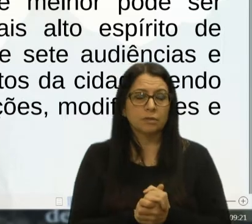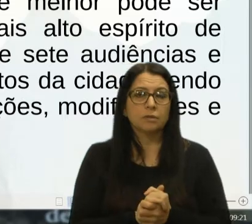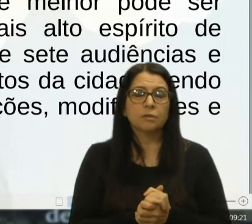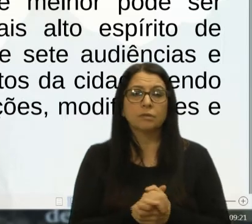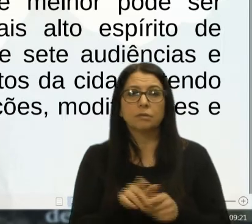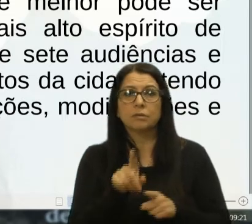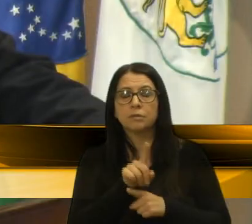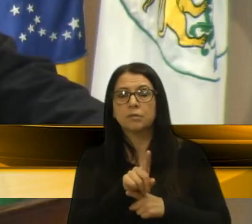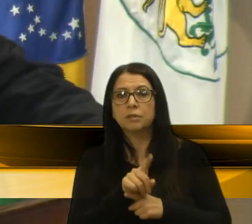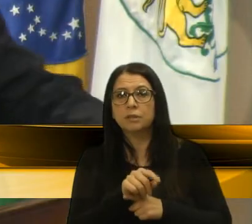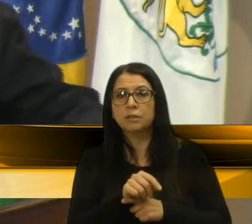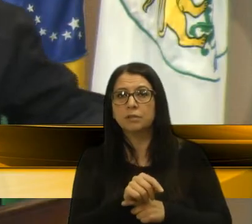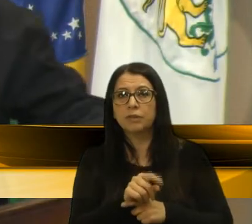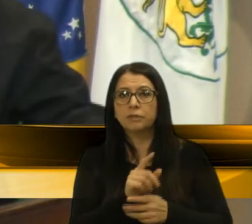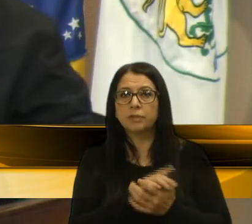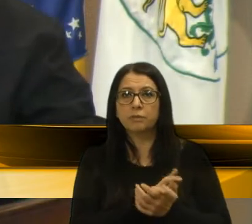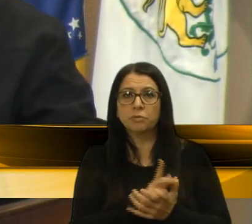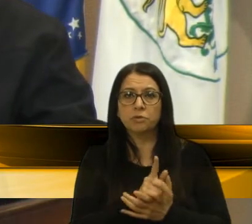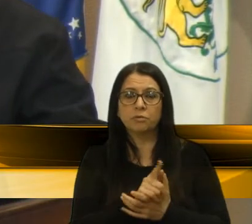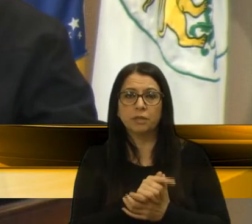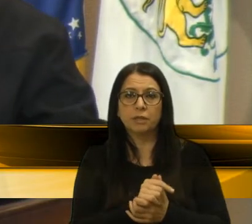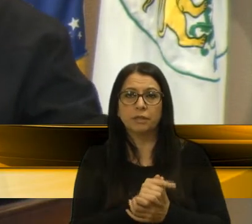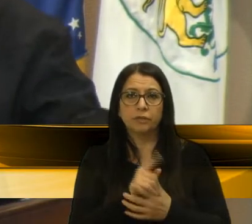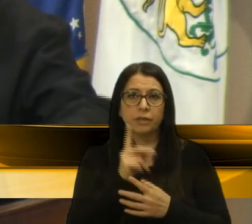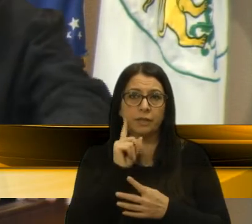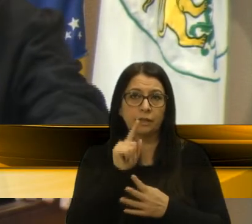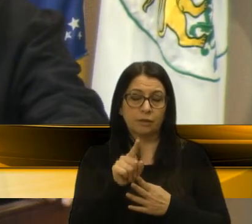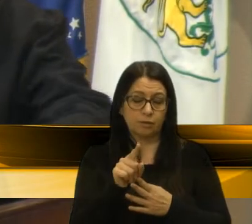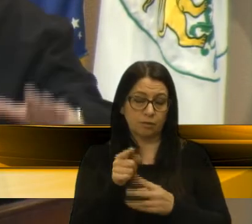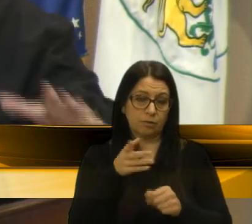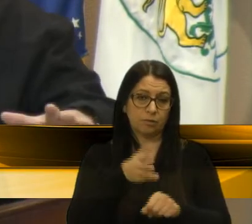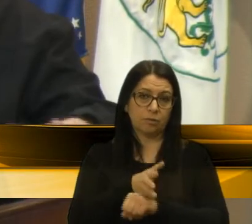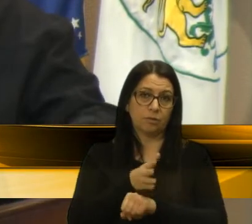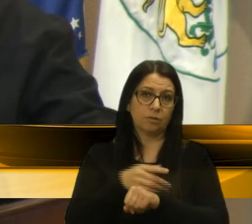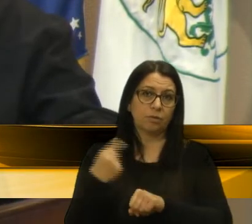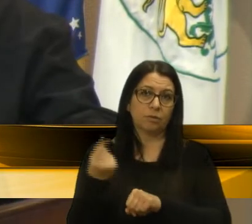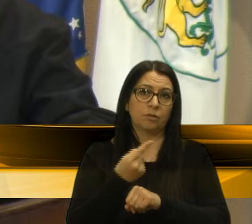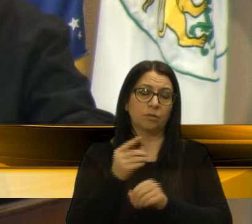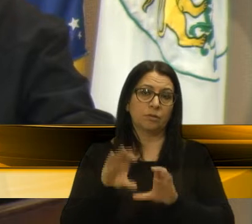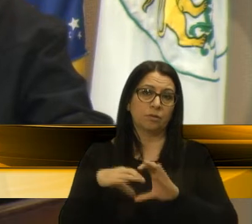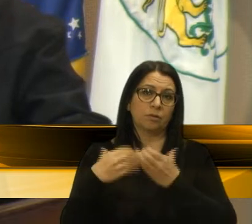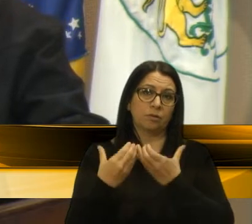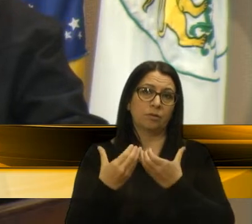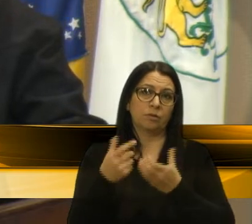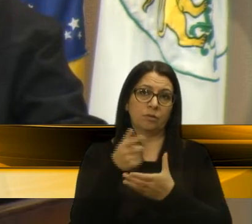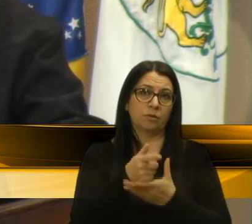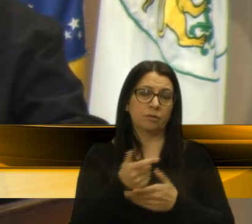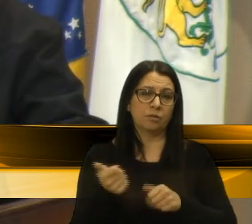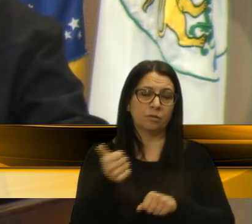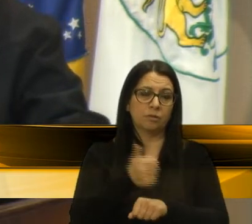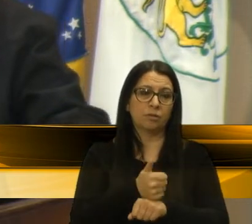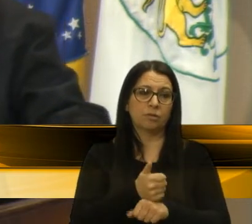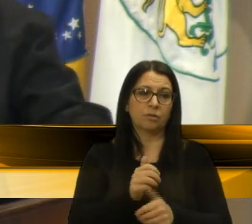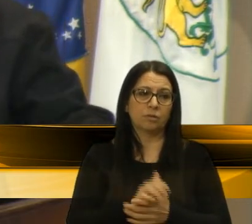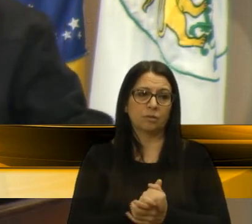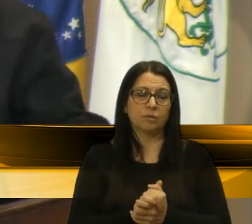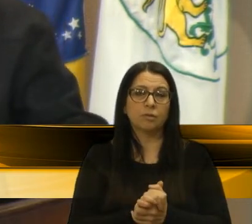que houve uma grande participação comunitária na discussão do substitutivo,